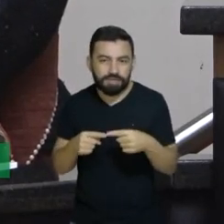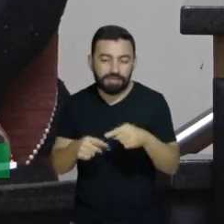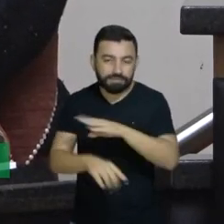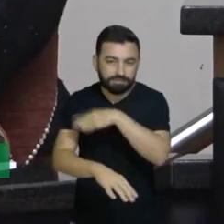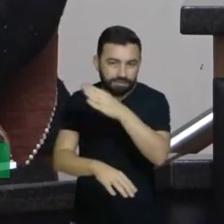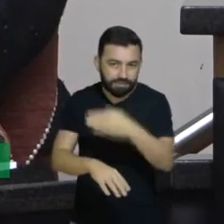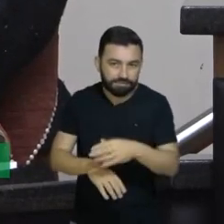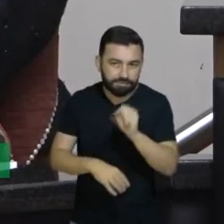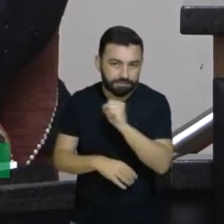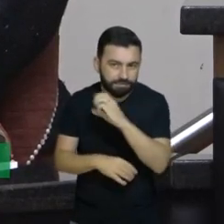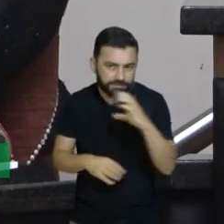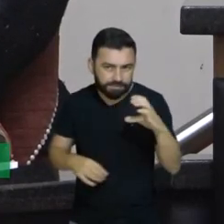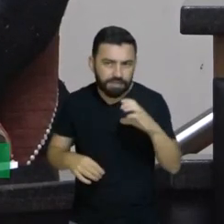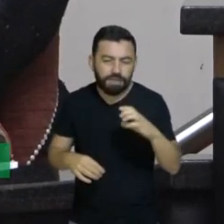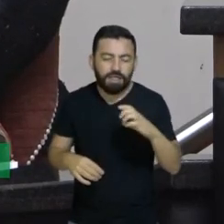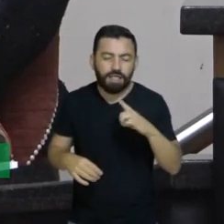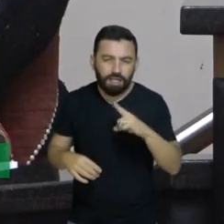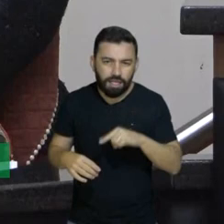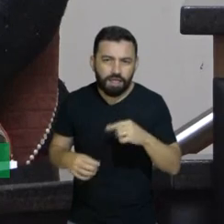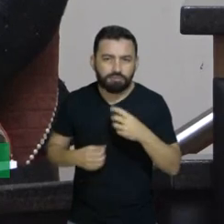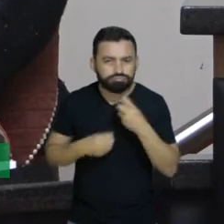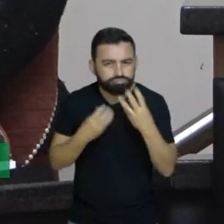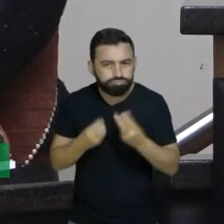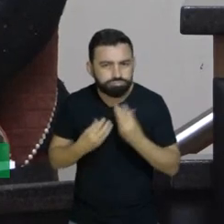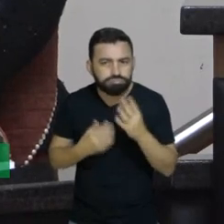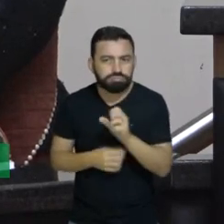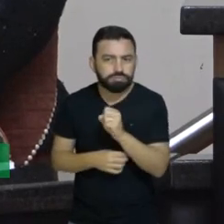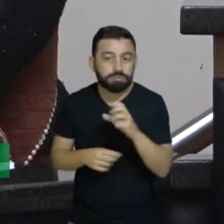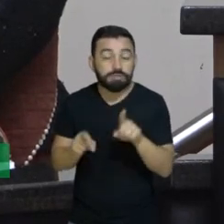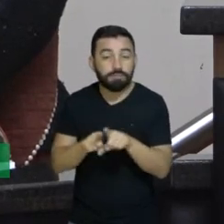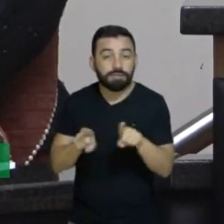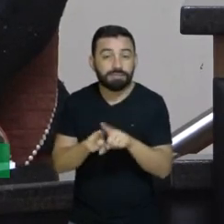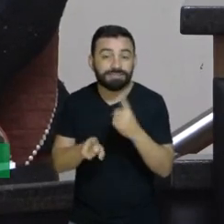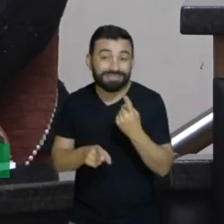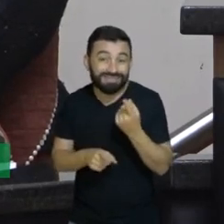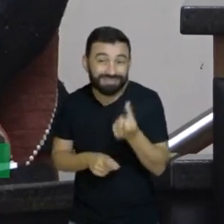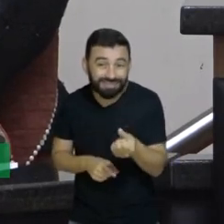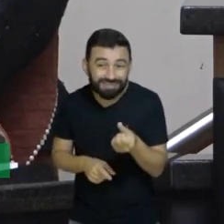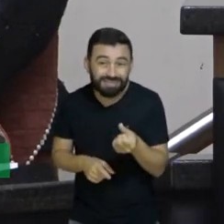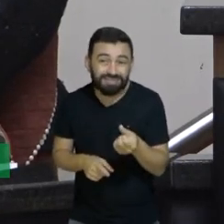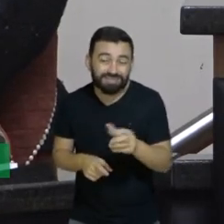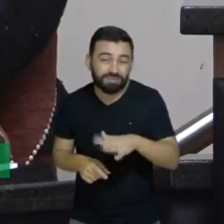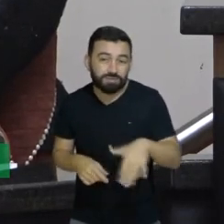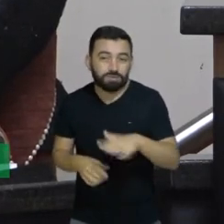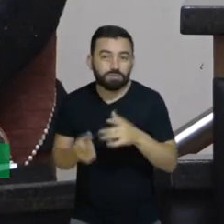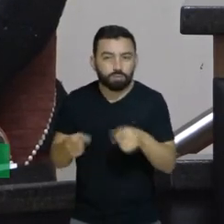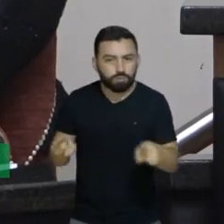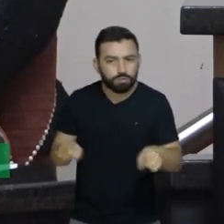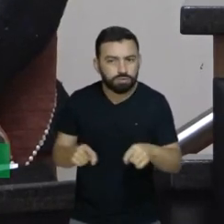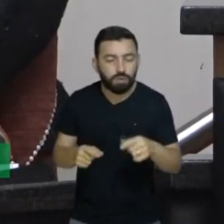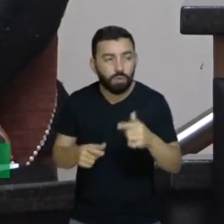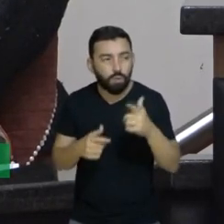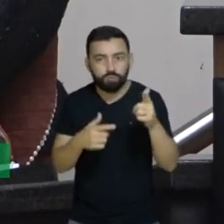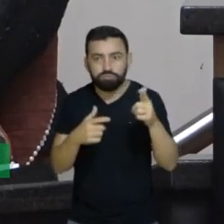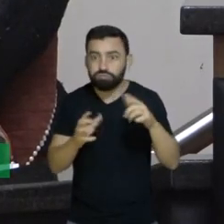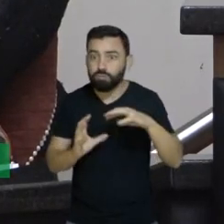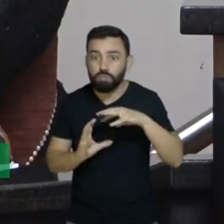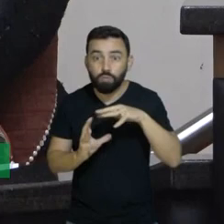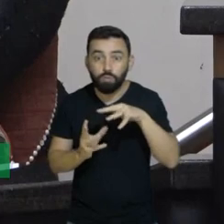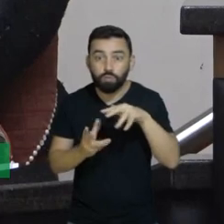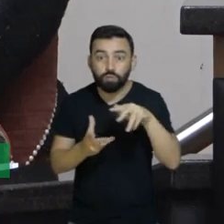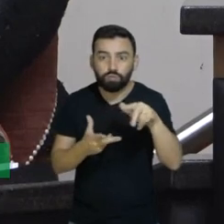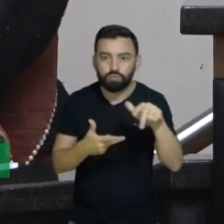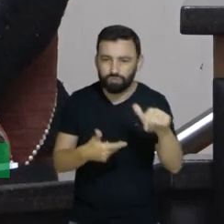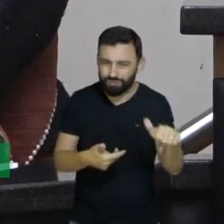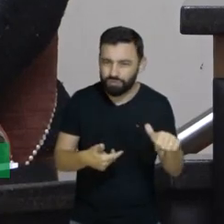que são compositores somente de Santa Catarina, e 16 composições de músicas do resto do mundo. Eu falo o resto do mundo porque